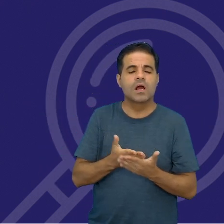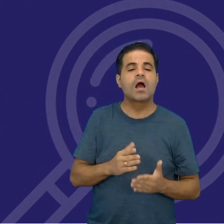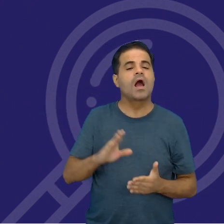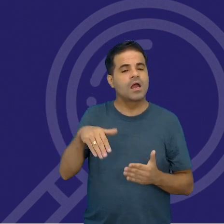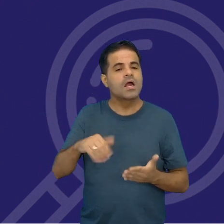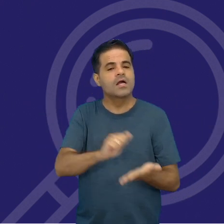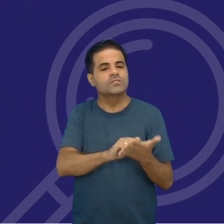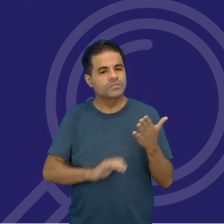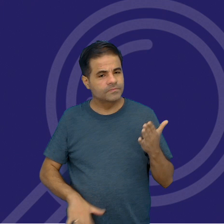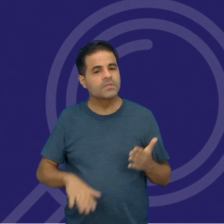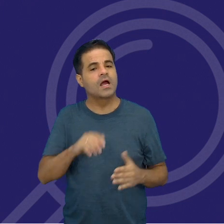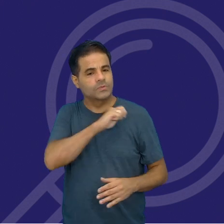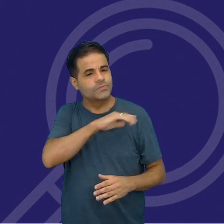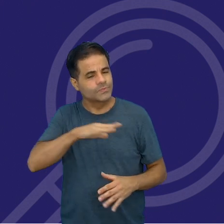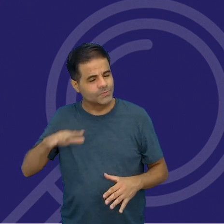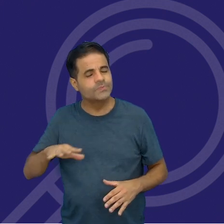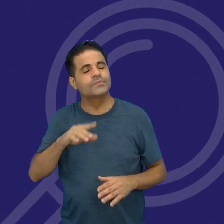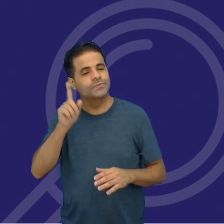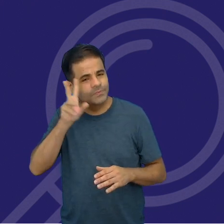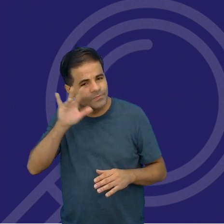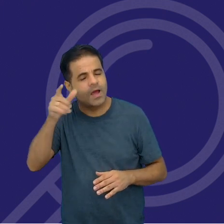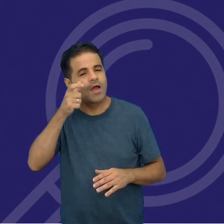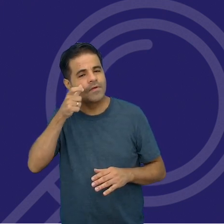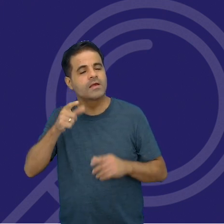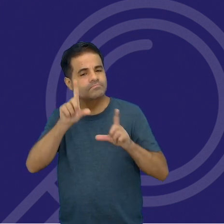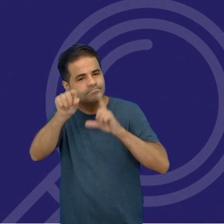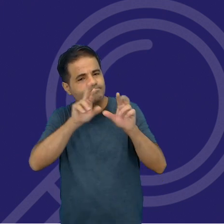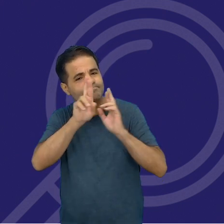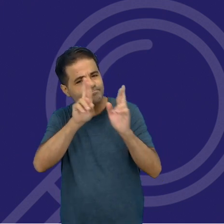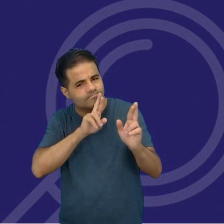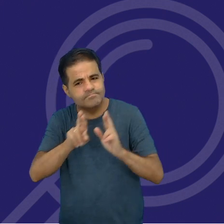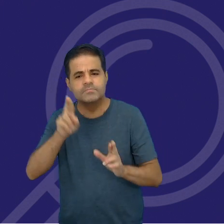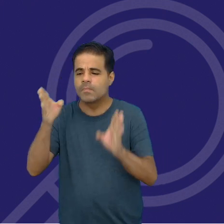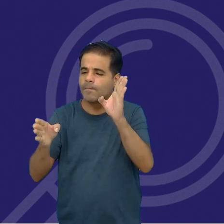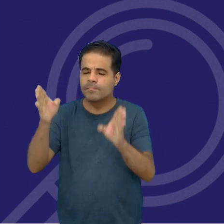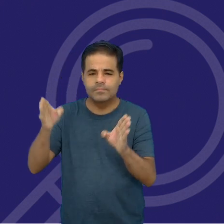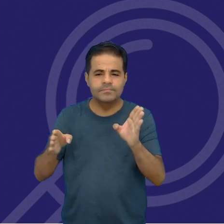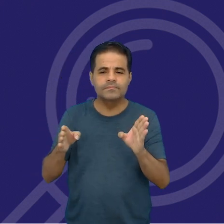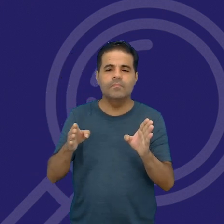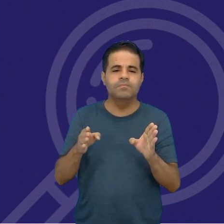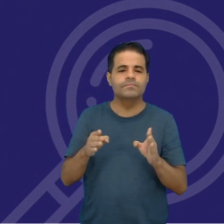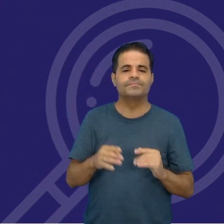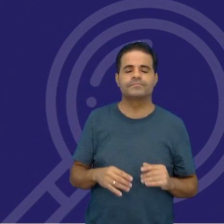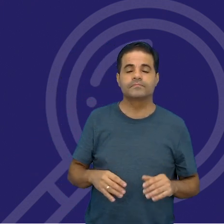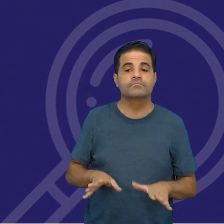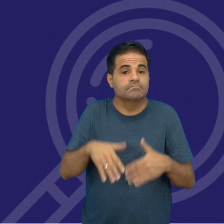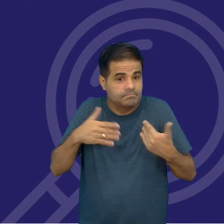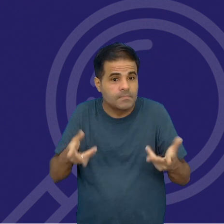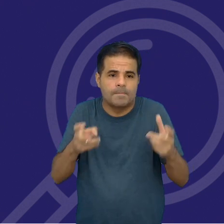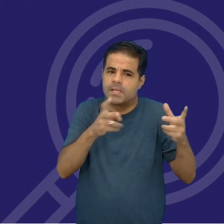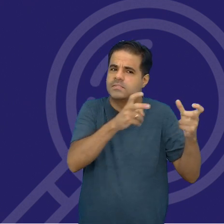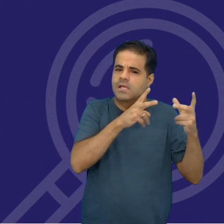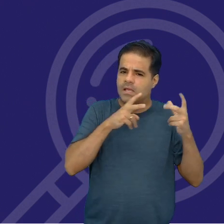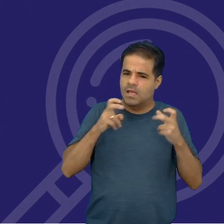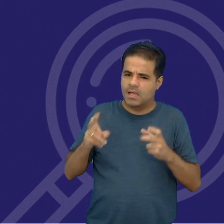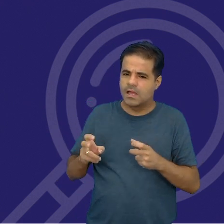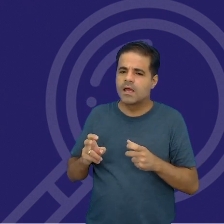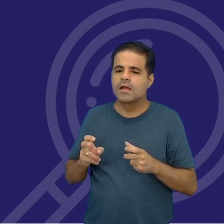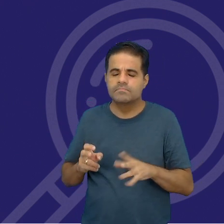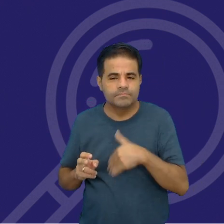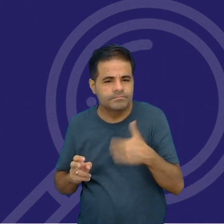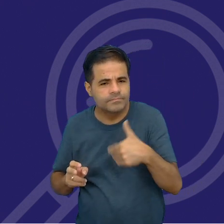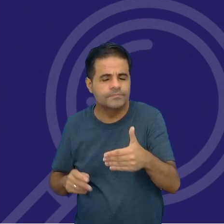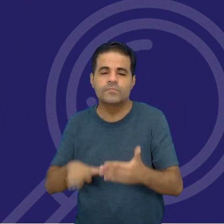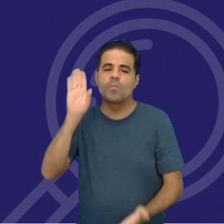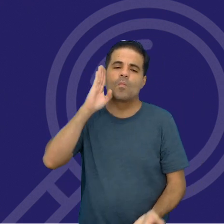a atividade que os alunos vão responder durante esse período. Então, percebam, né? Eu